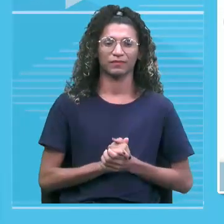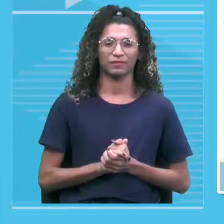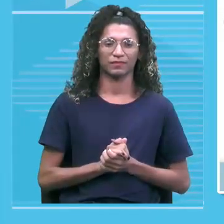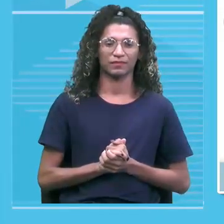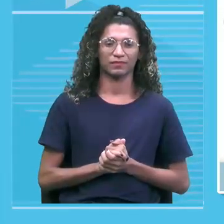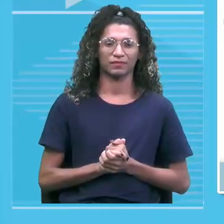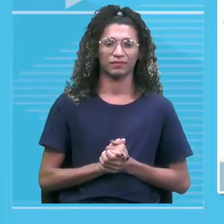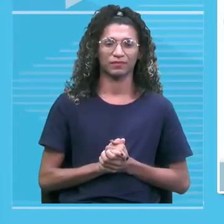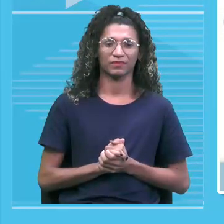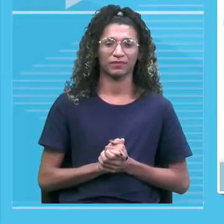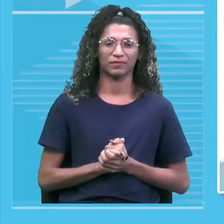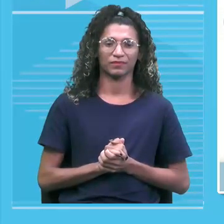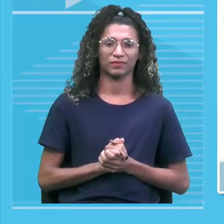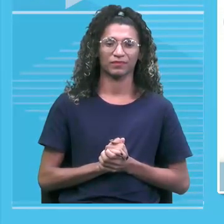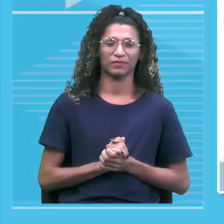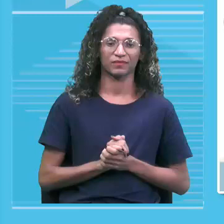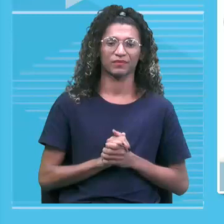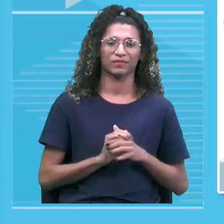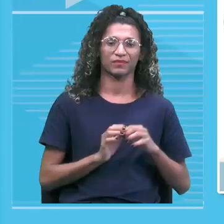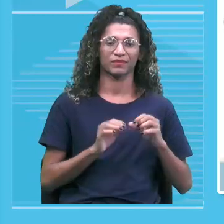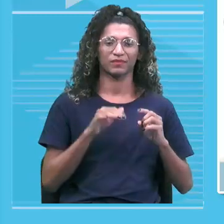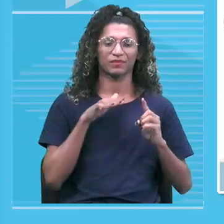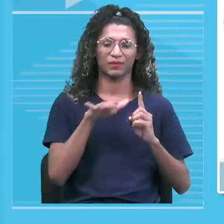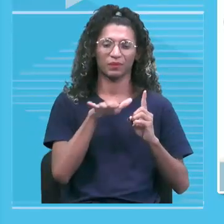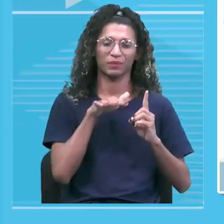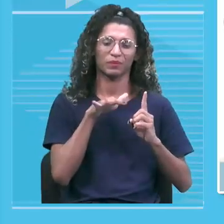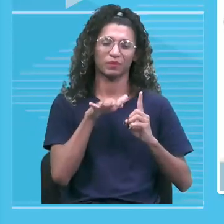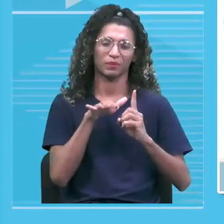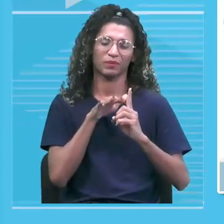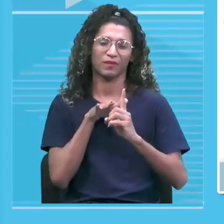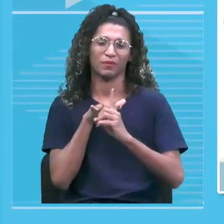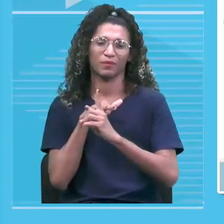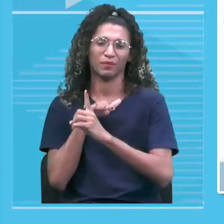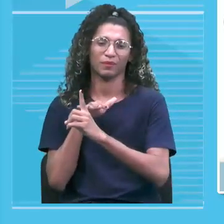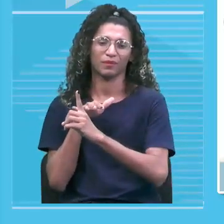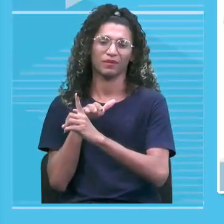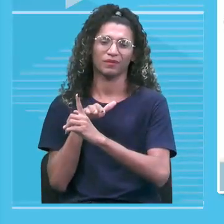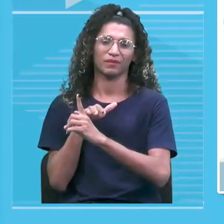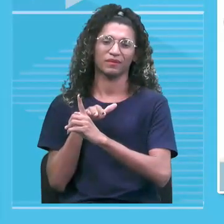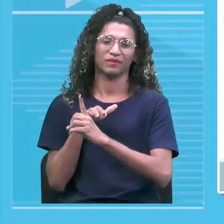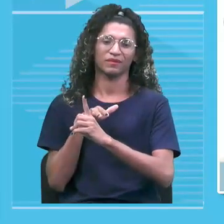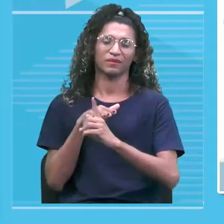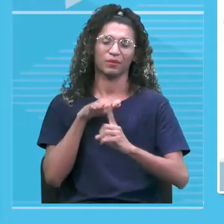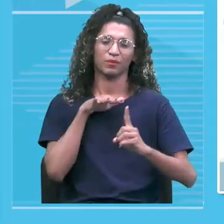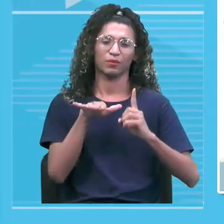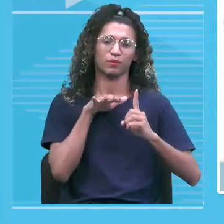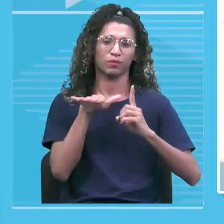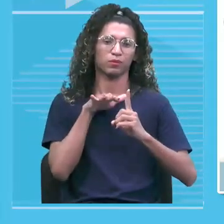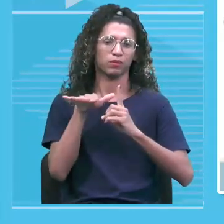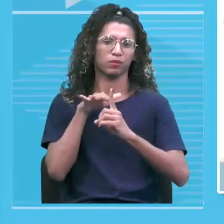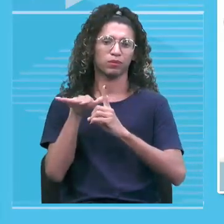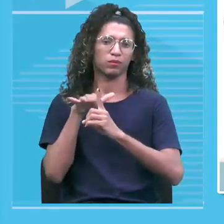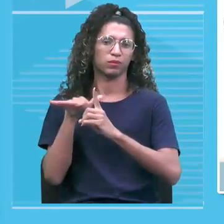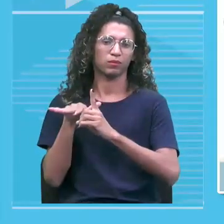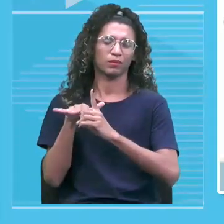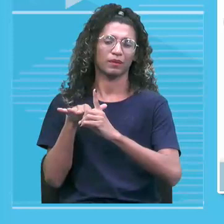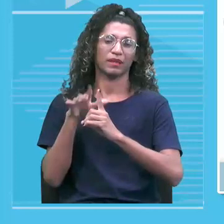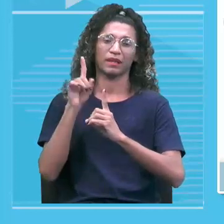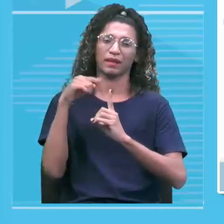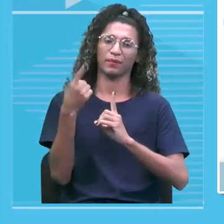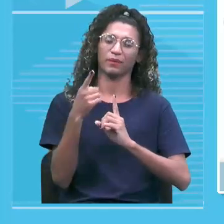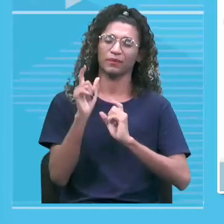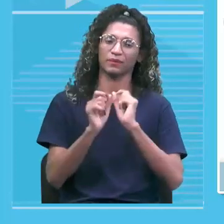Então você vai um pouquinho para o lado para frente depois